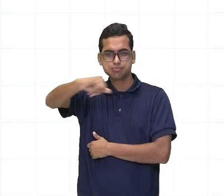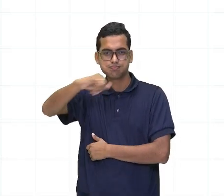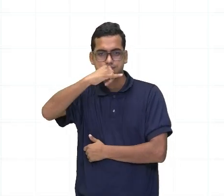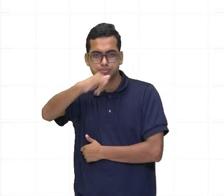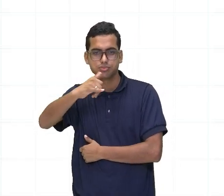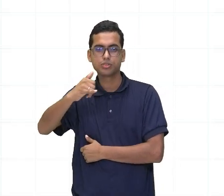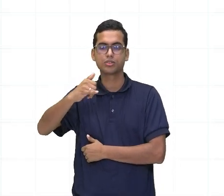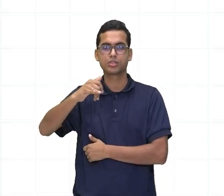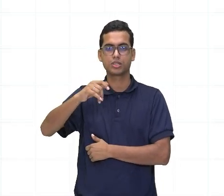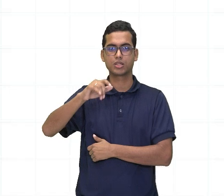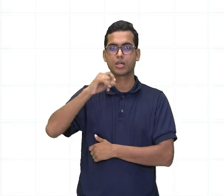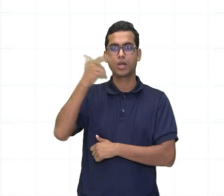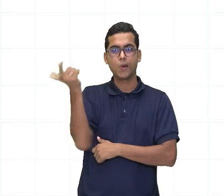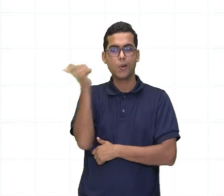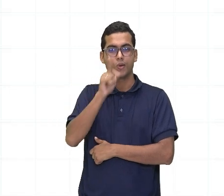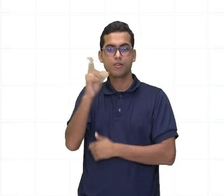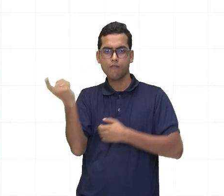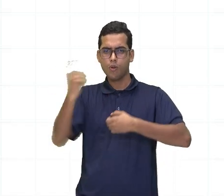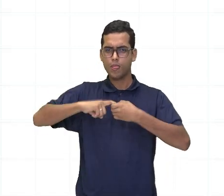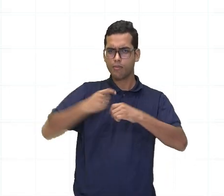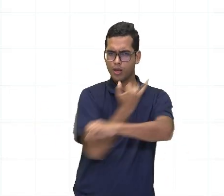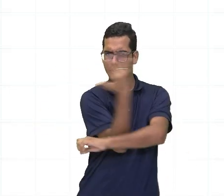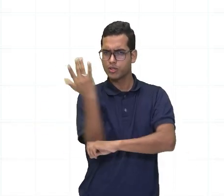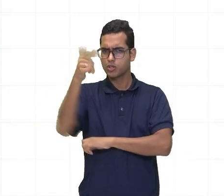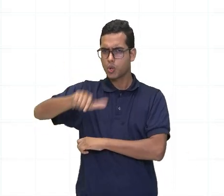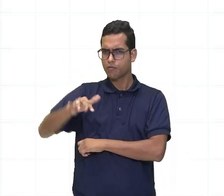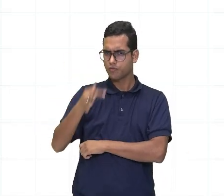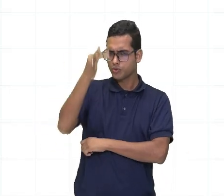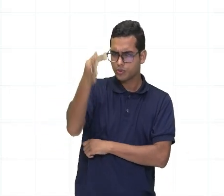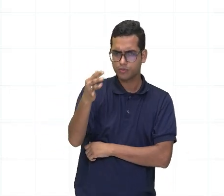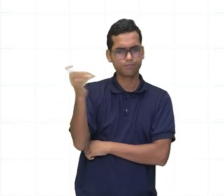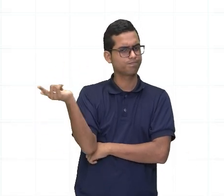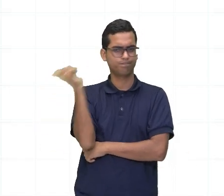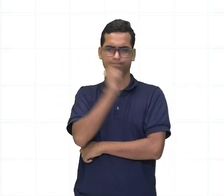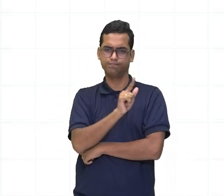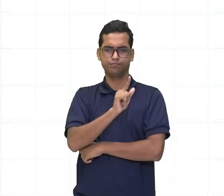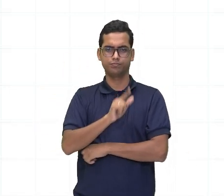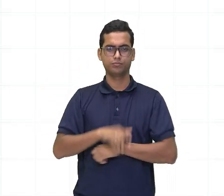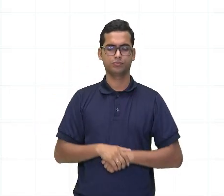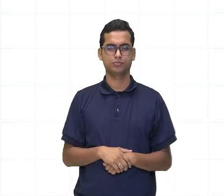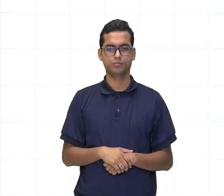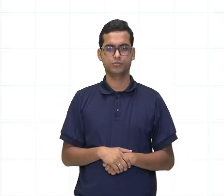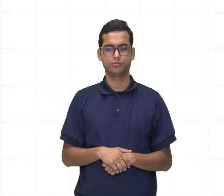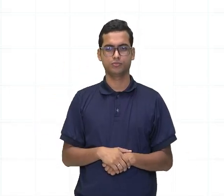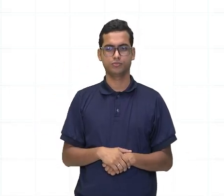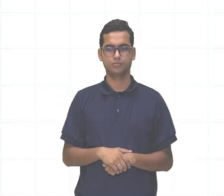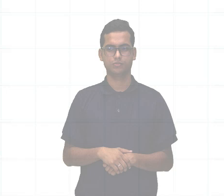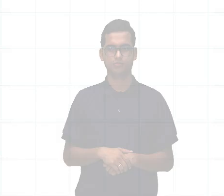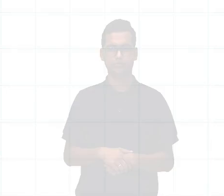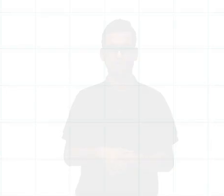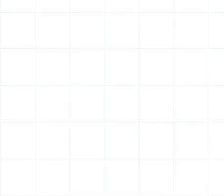a curto prazo para o uso, né, na sociedade, e também a questão da eliminação de